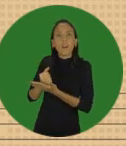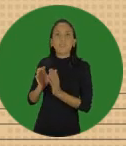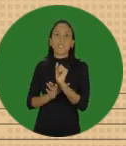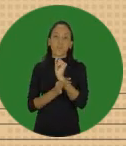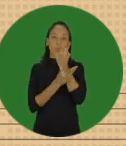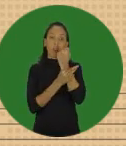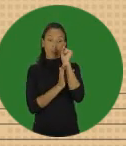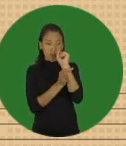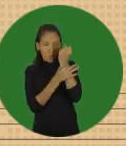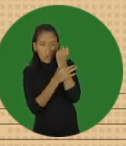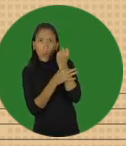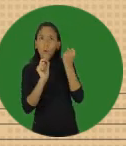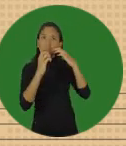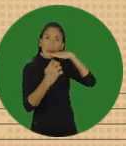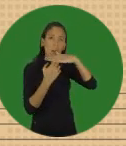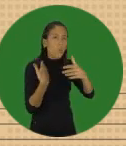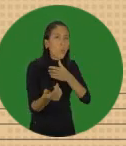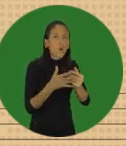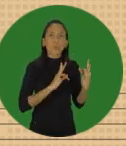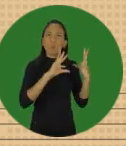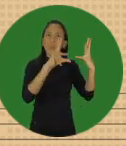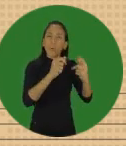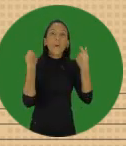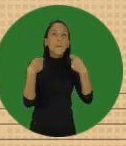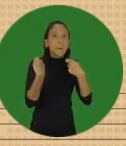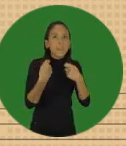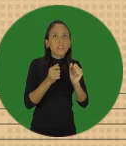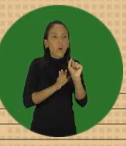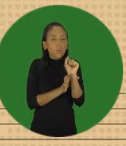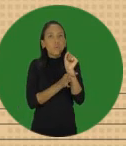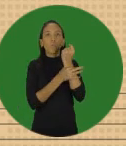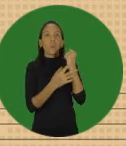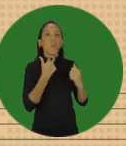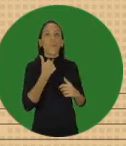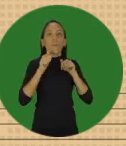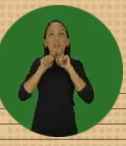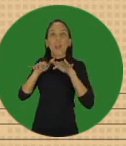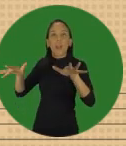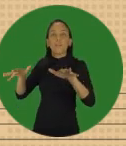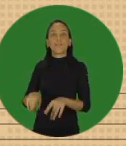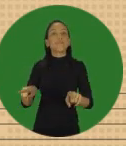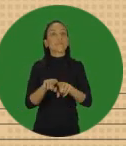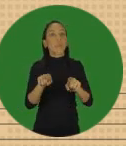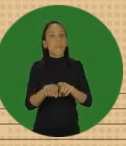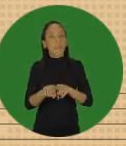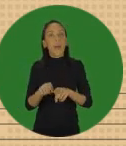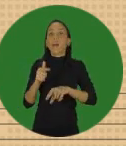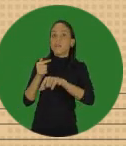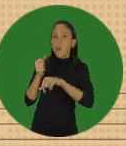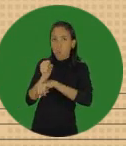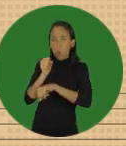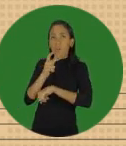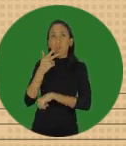sejam vazados. Segundo, o princípio da prevenção, já que toda empresa deve ter medidas de